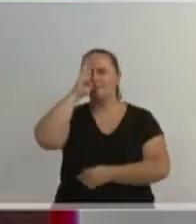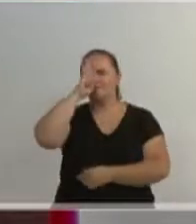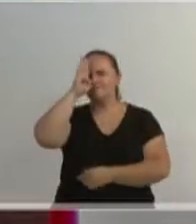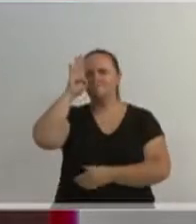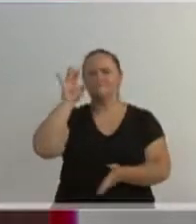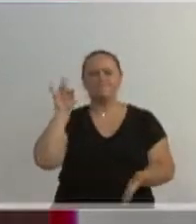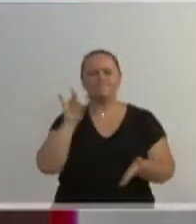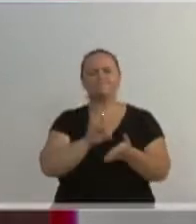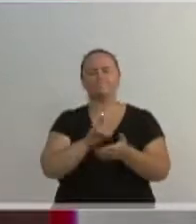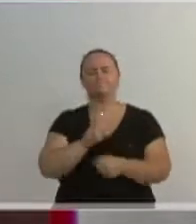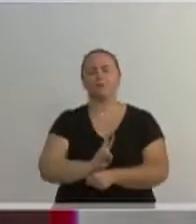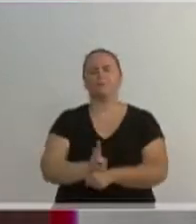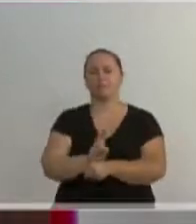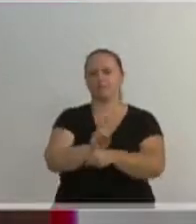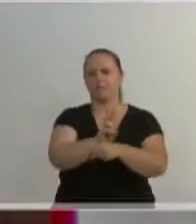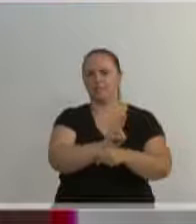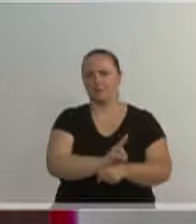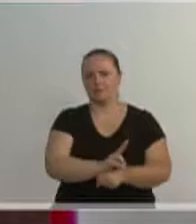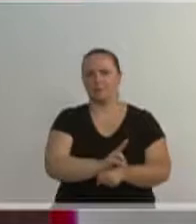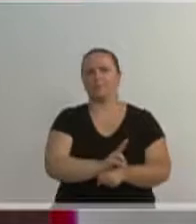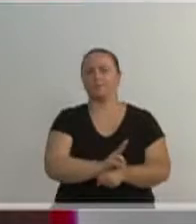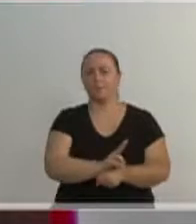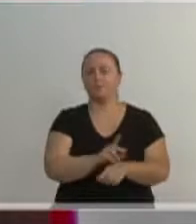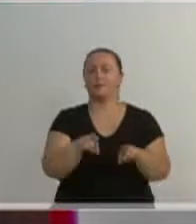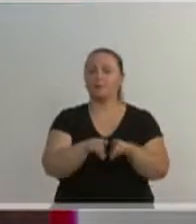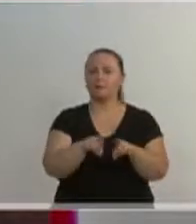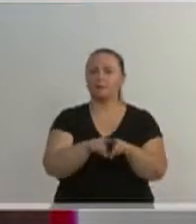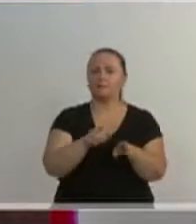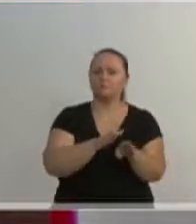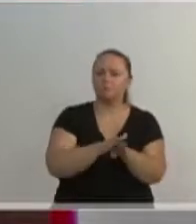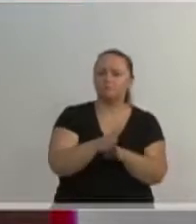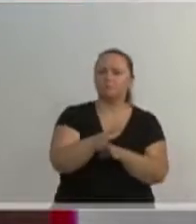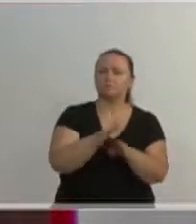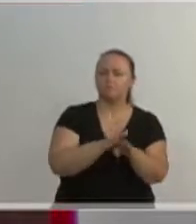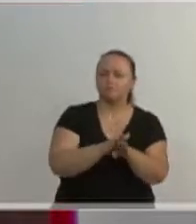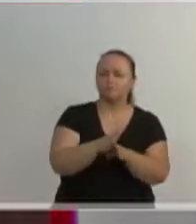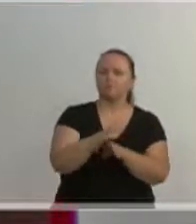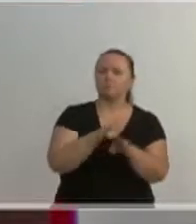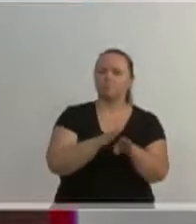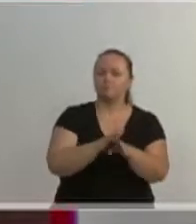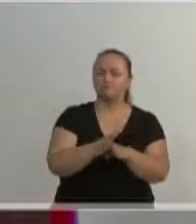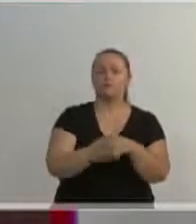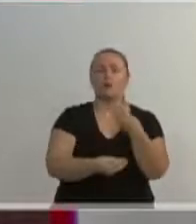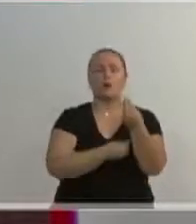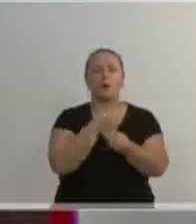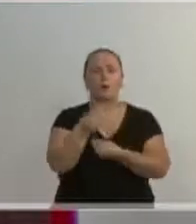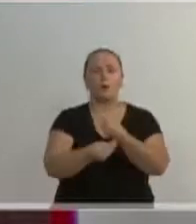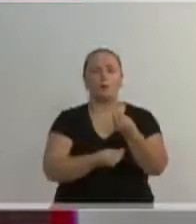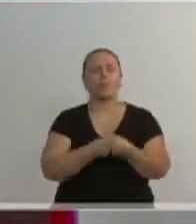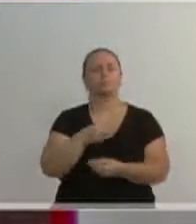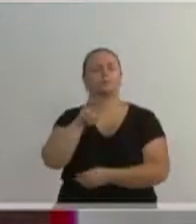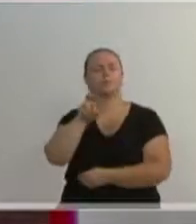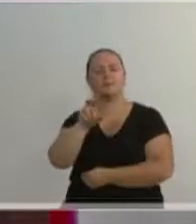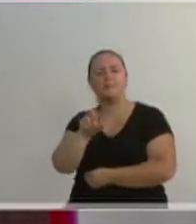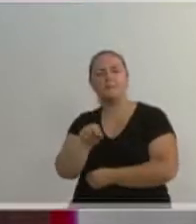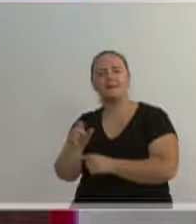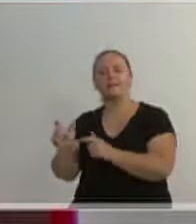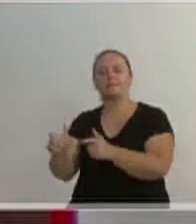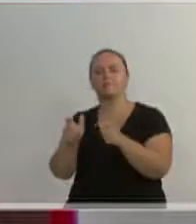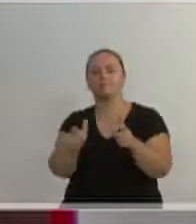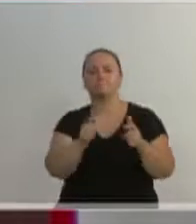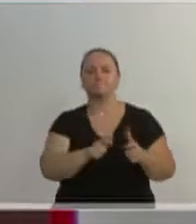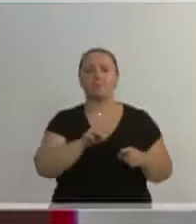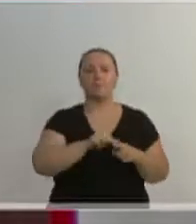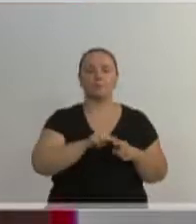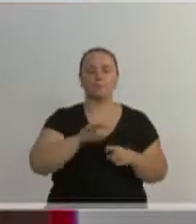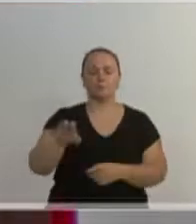fiscalização e aí de orientação vereador gilson em mais de 50 municípios há aqui da